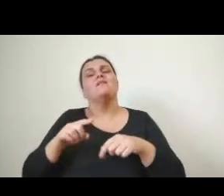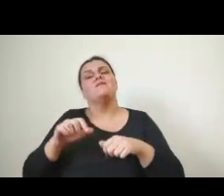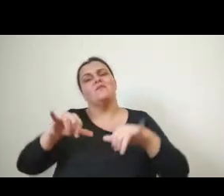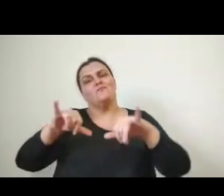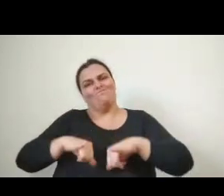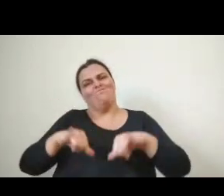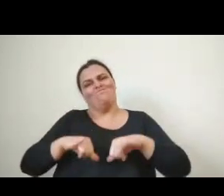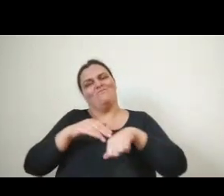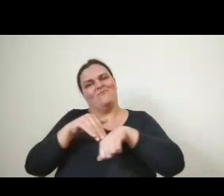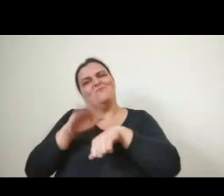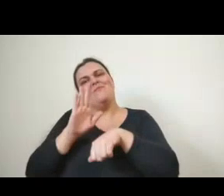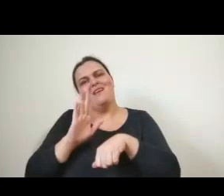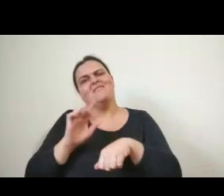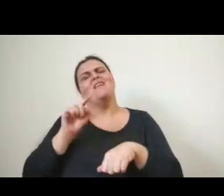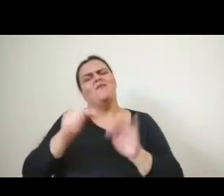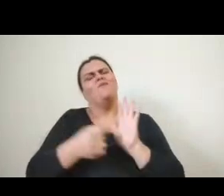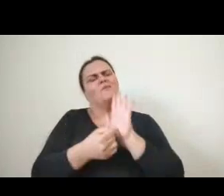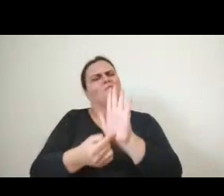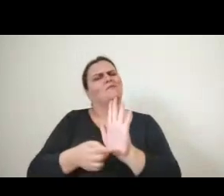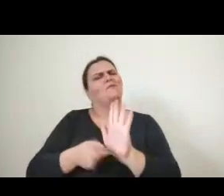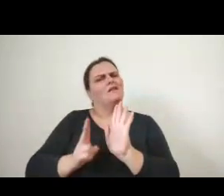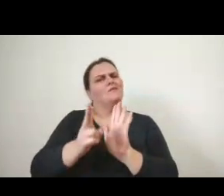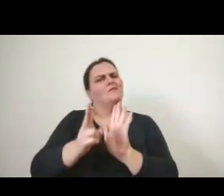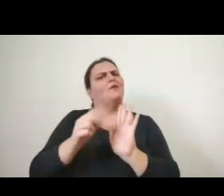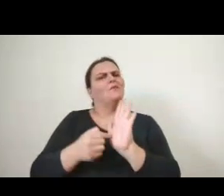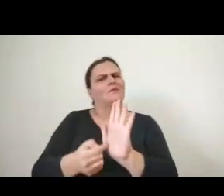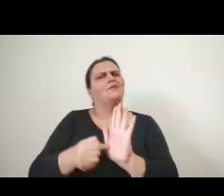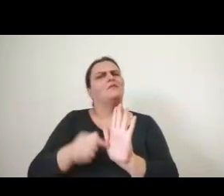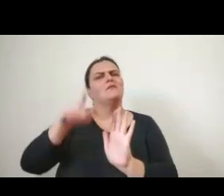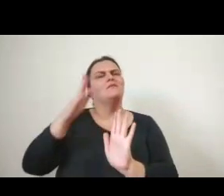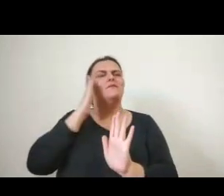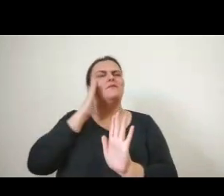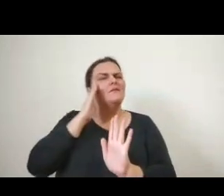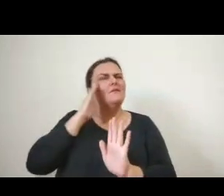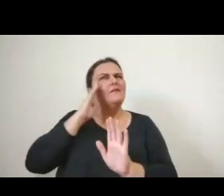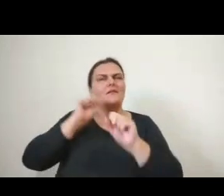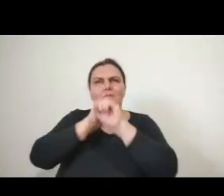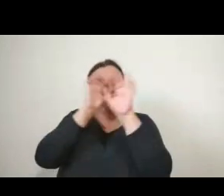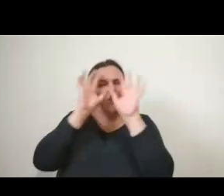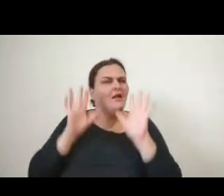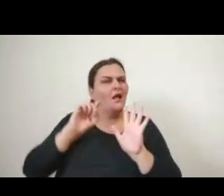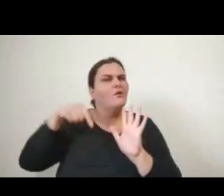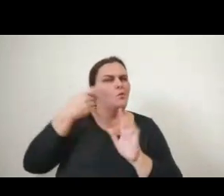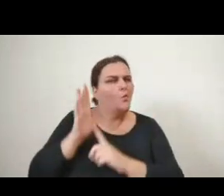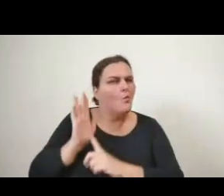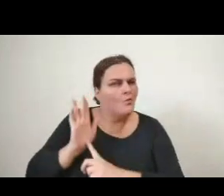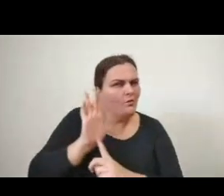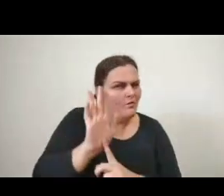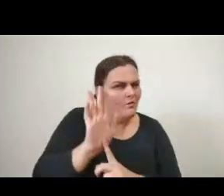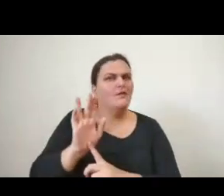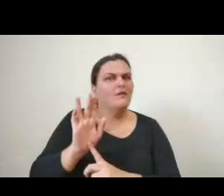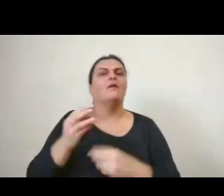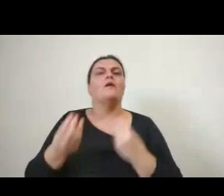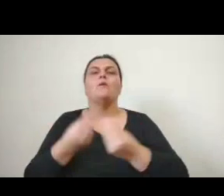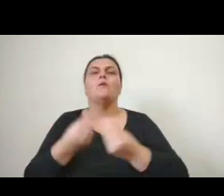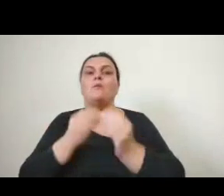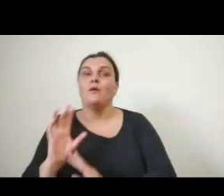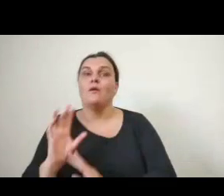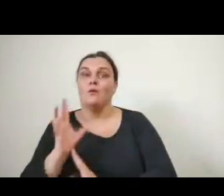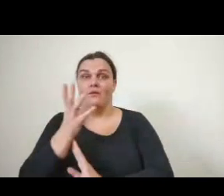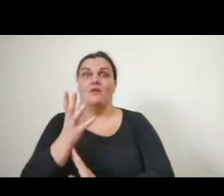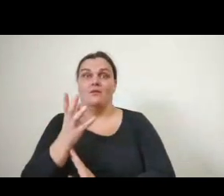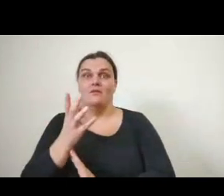slides, né? Mas já tem aqui alguns dados sobre, né, emissão de gases de efeito estufa. Olha só, a